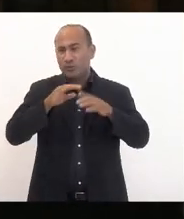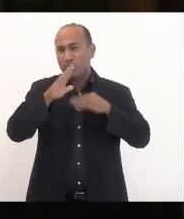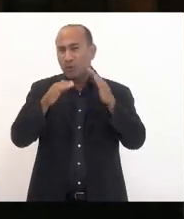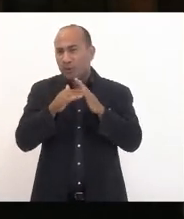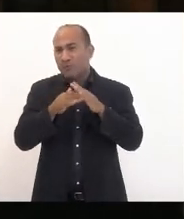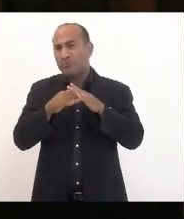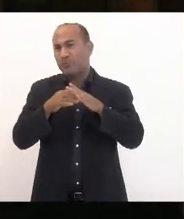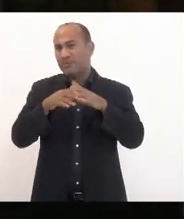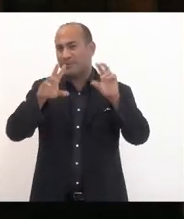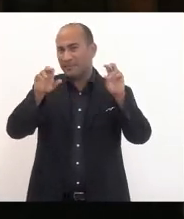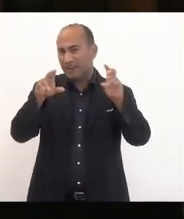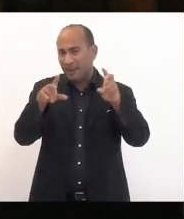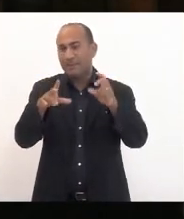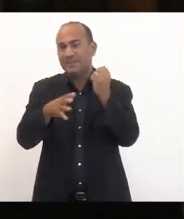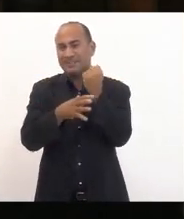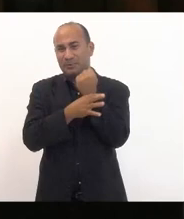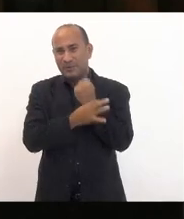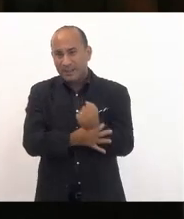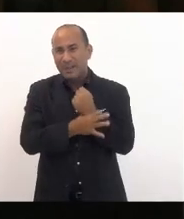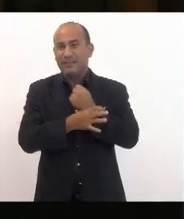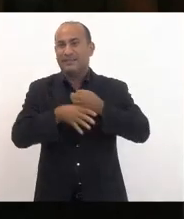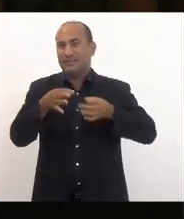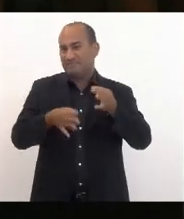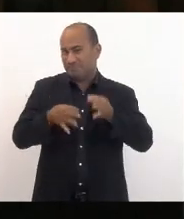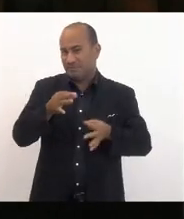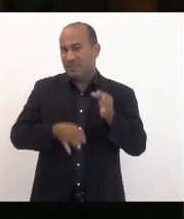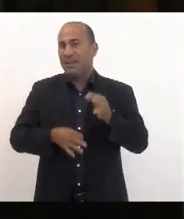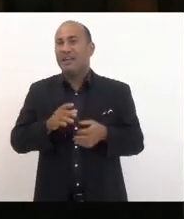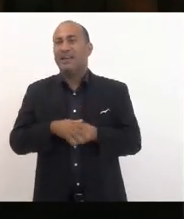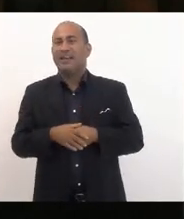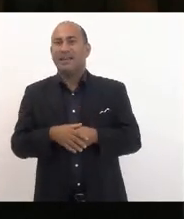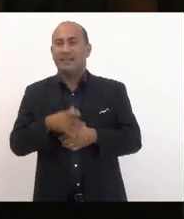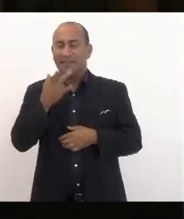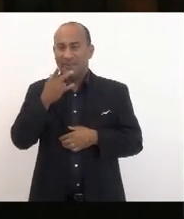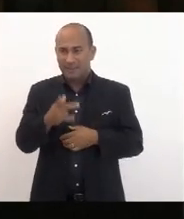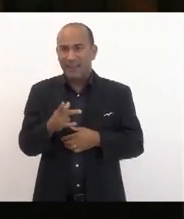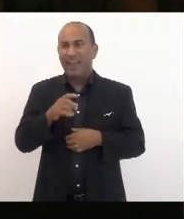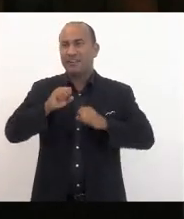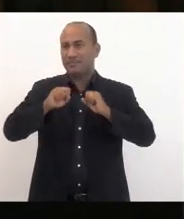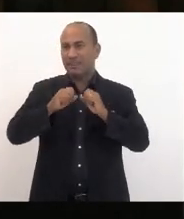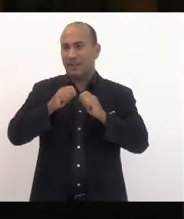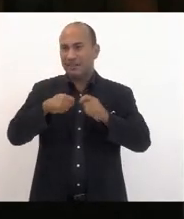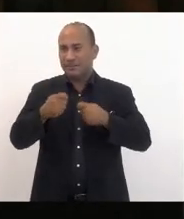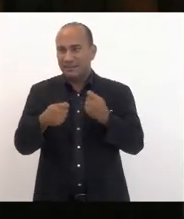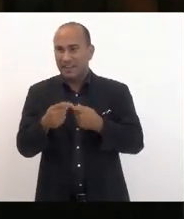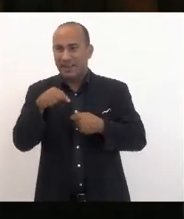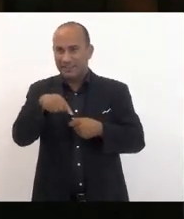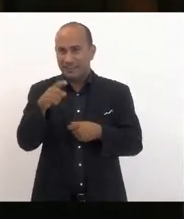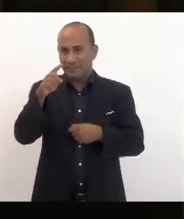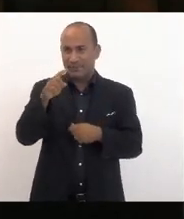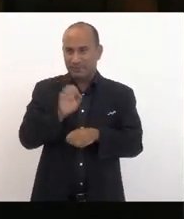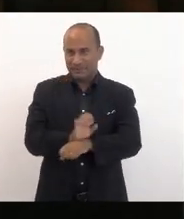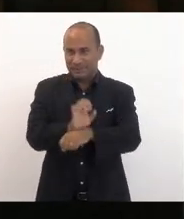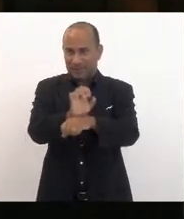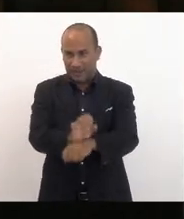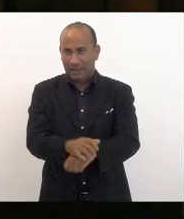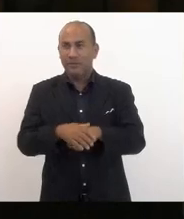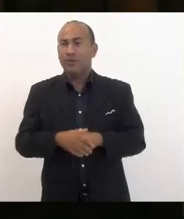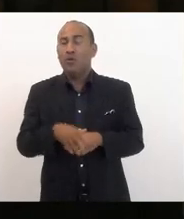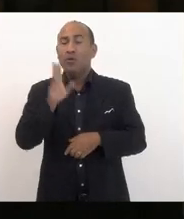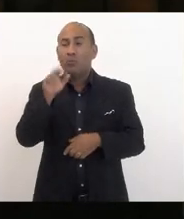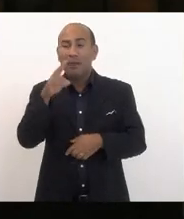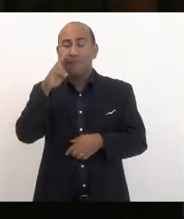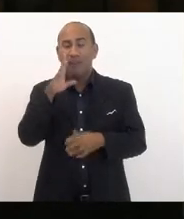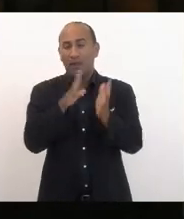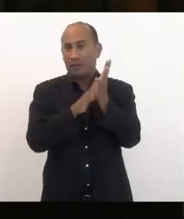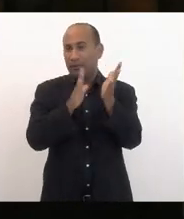concurso público, que defende a segurança jurídica, que defende a tributação, que defende a reforma administrativa e previdenciária nesse Estado. Nunca vi um elogio sequer